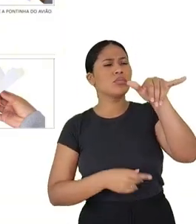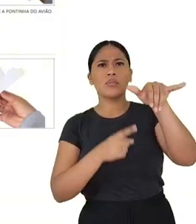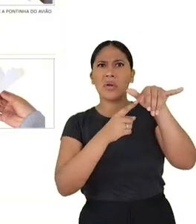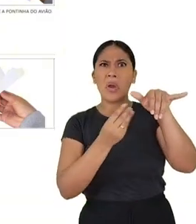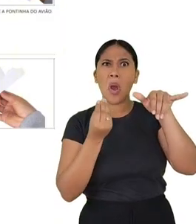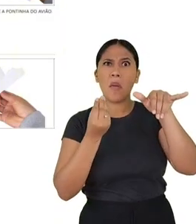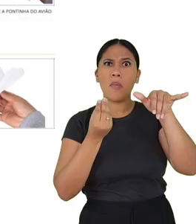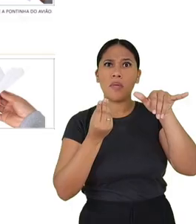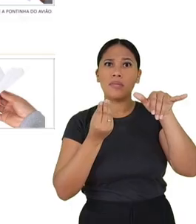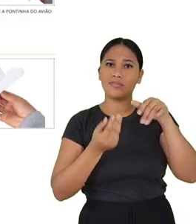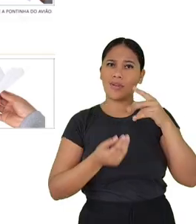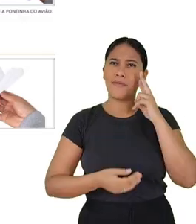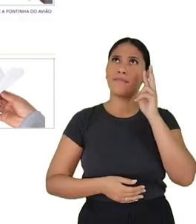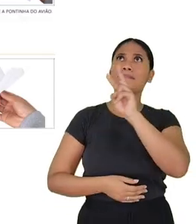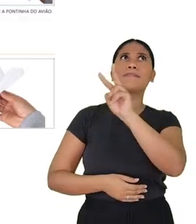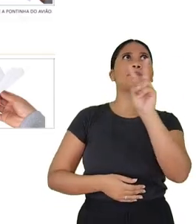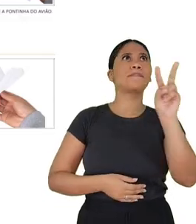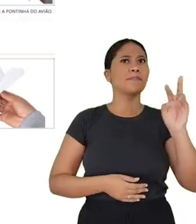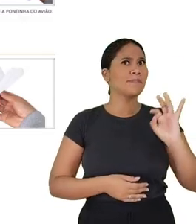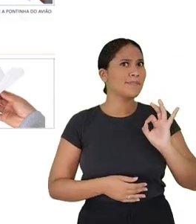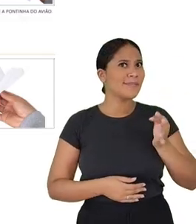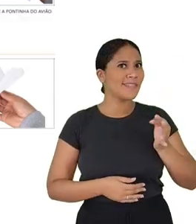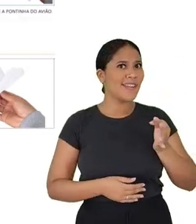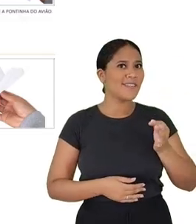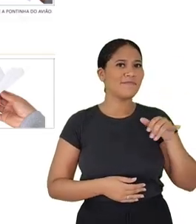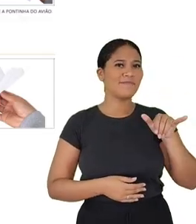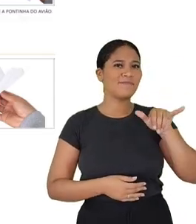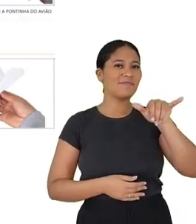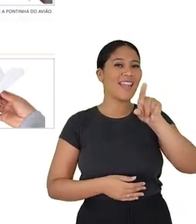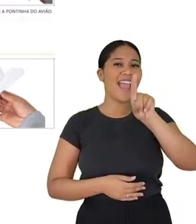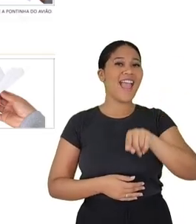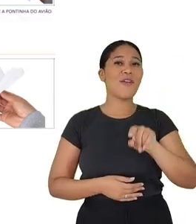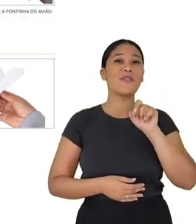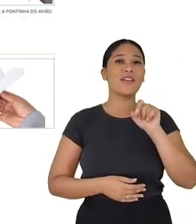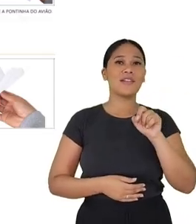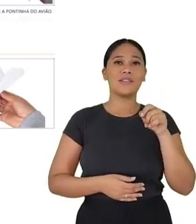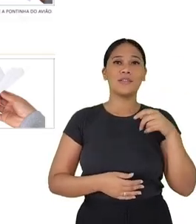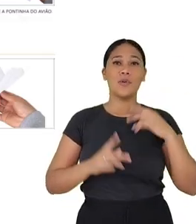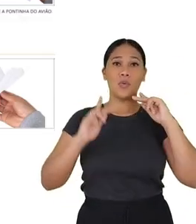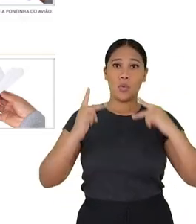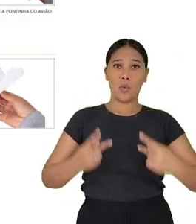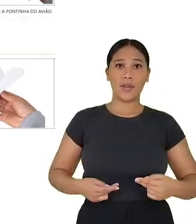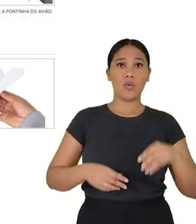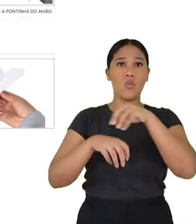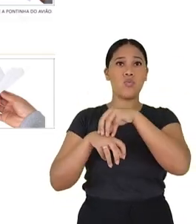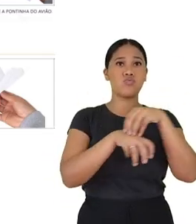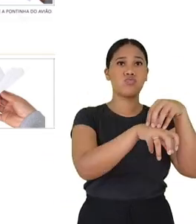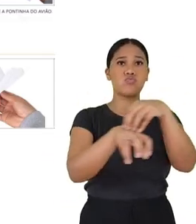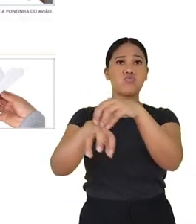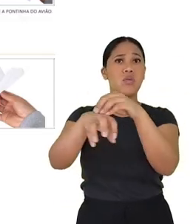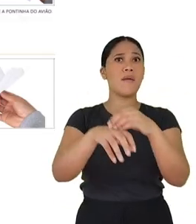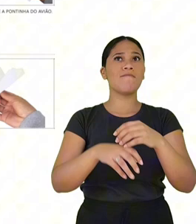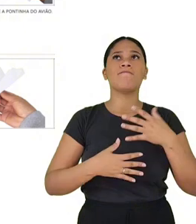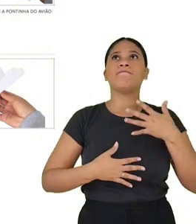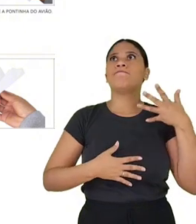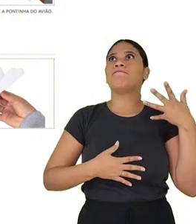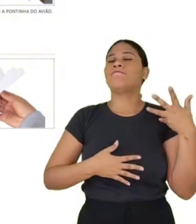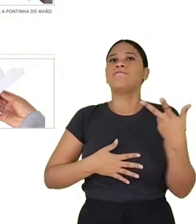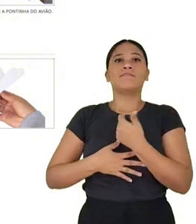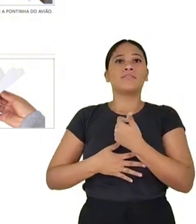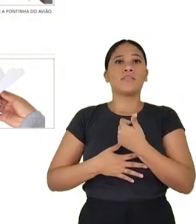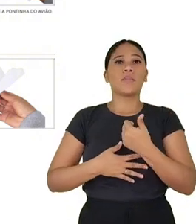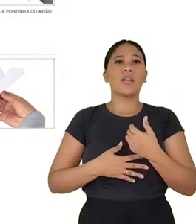Como um avião consegue voar? Você já deve ter visto um avião voando pelo céu. O avião é um dos meios de transporte